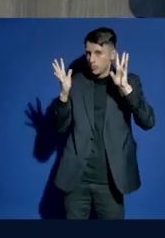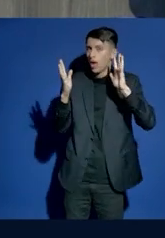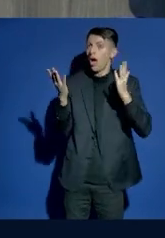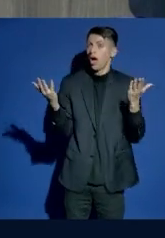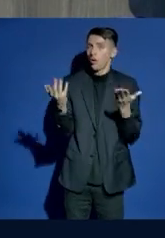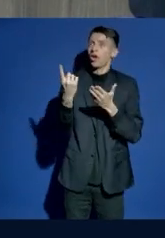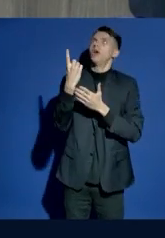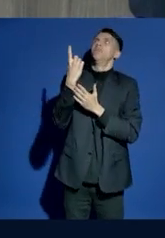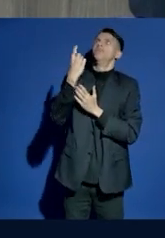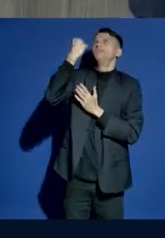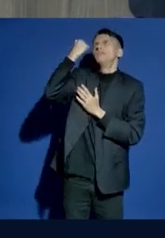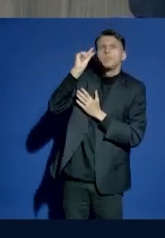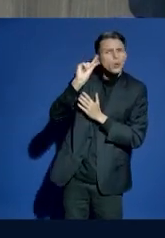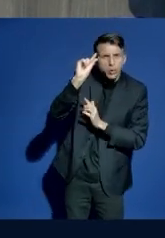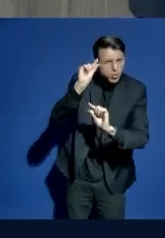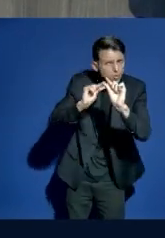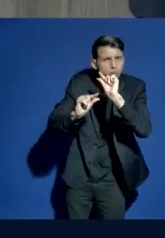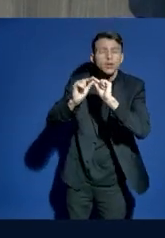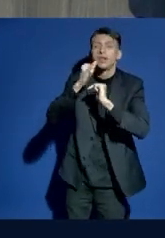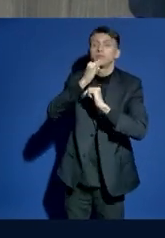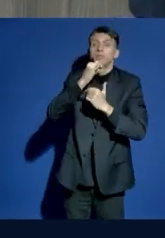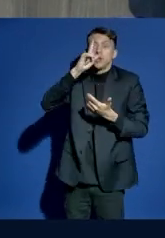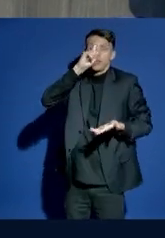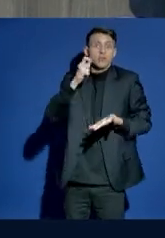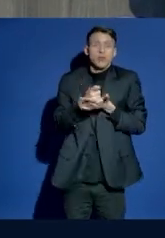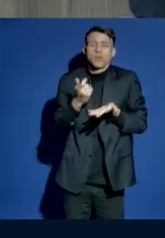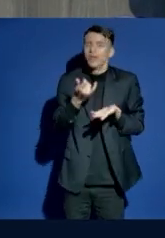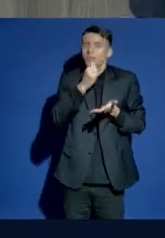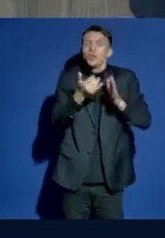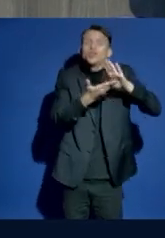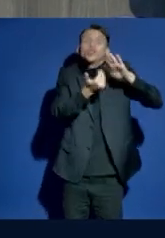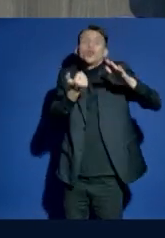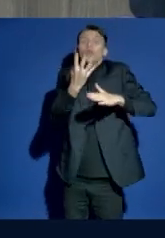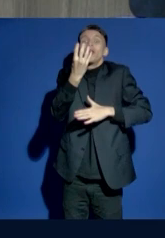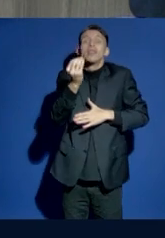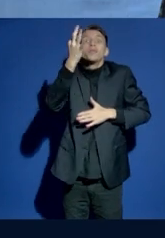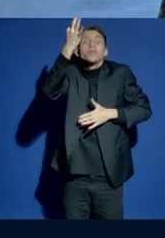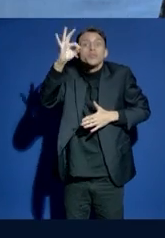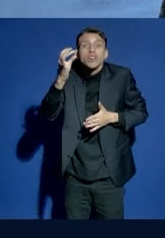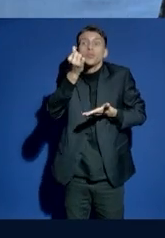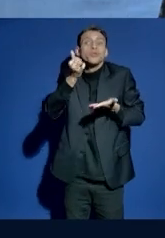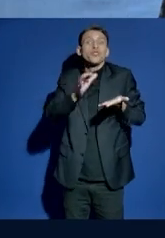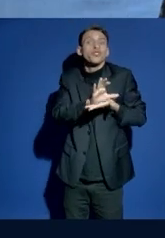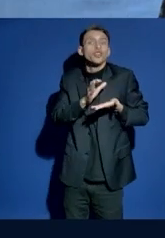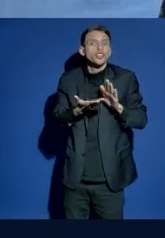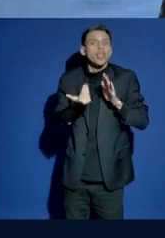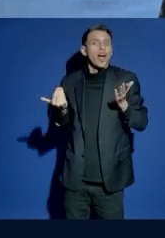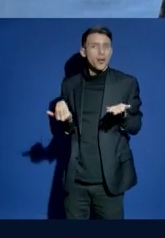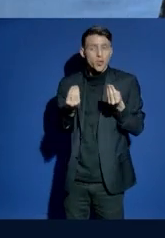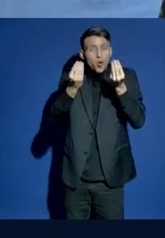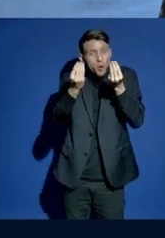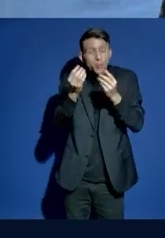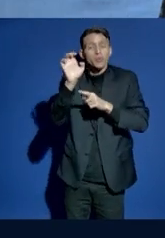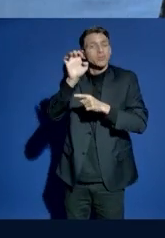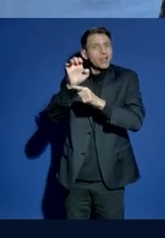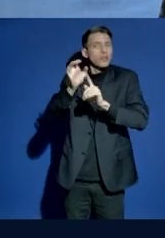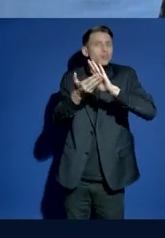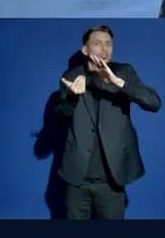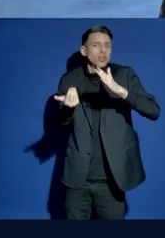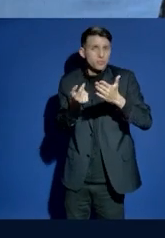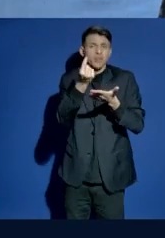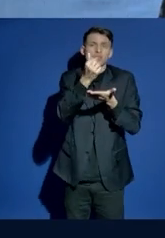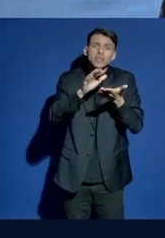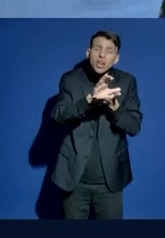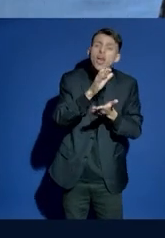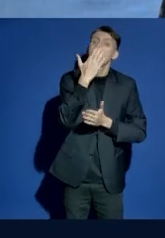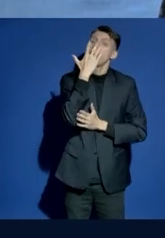medida que foi tomada do dia para a noite, tiraram 40% do nosso mercado, né? Felizmente, estamos recuperando isso. Então, acho que o